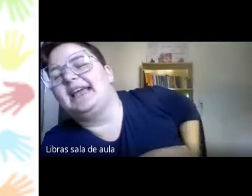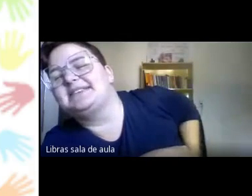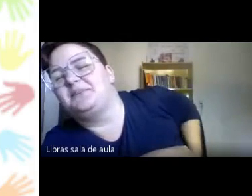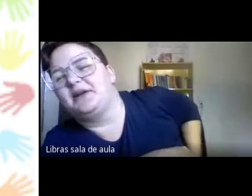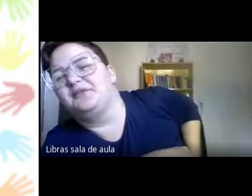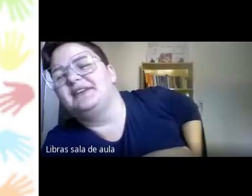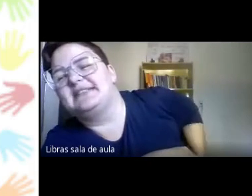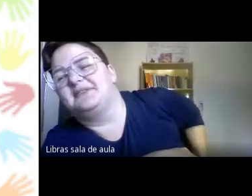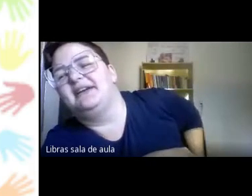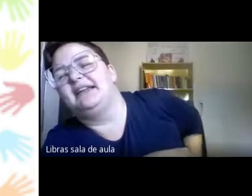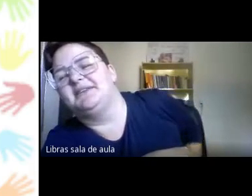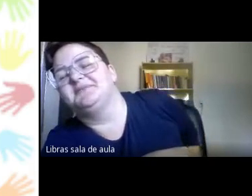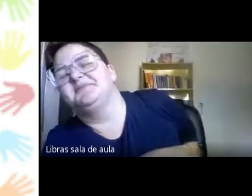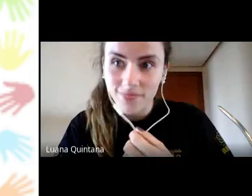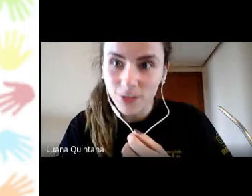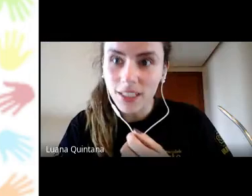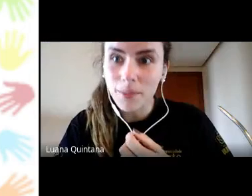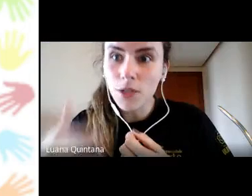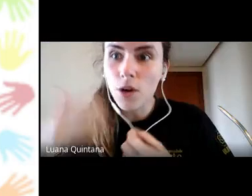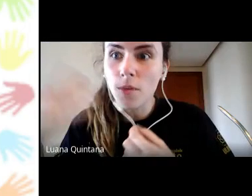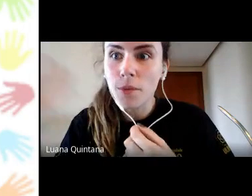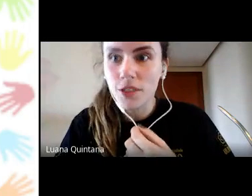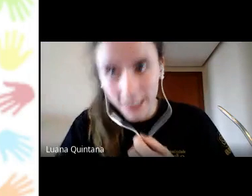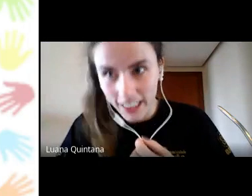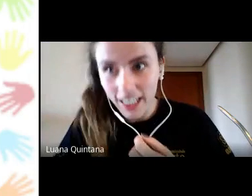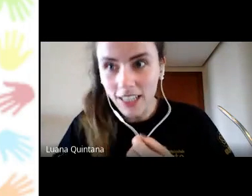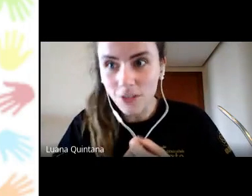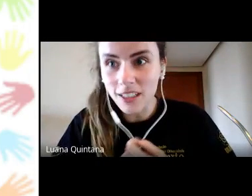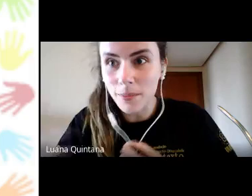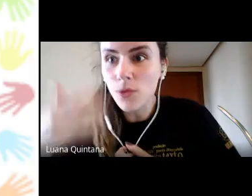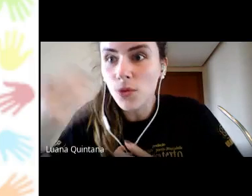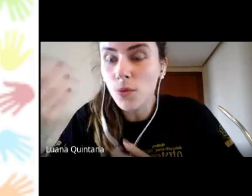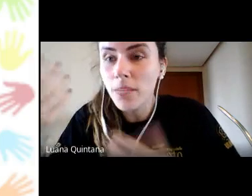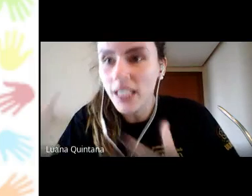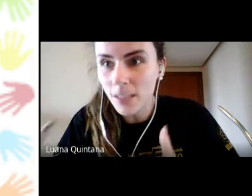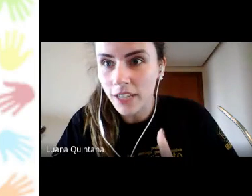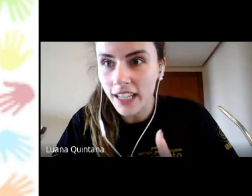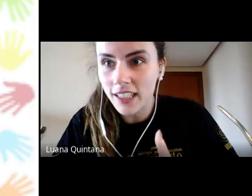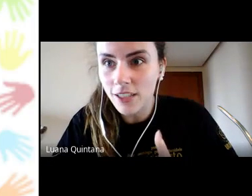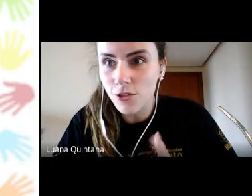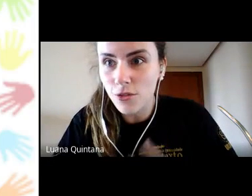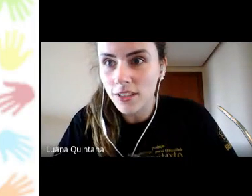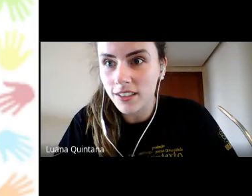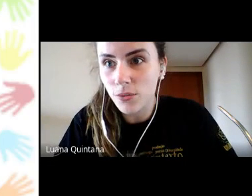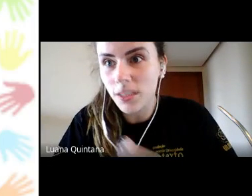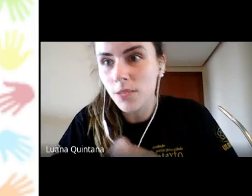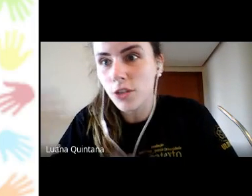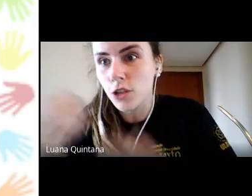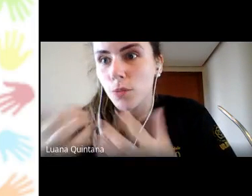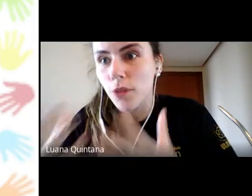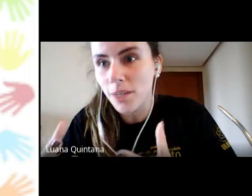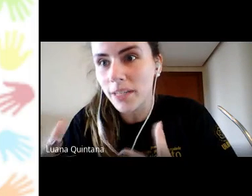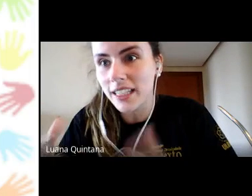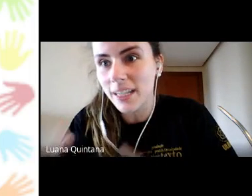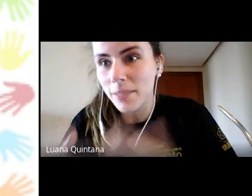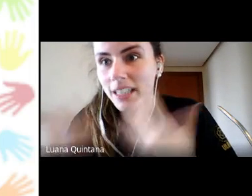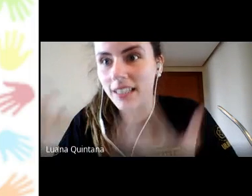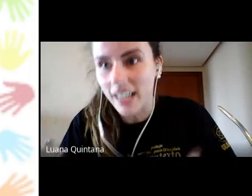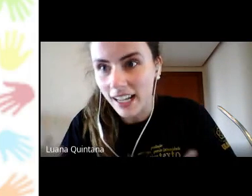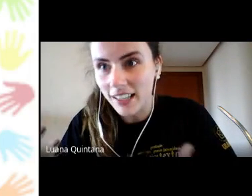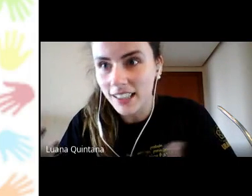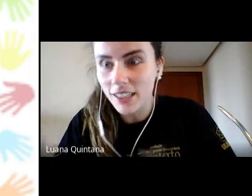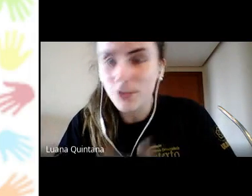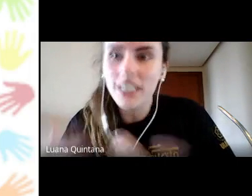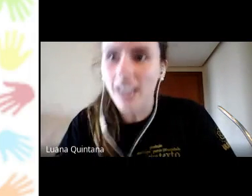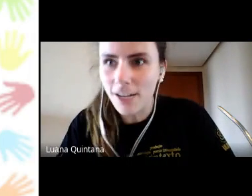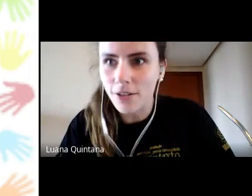porque ninguém sabia conversar com ela. Não sabiam como proceder, não sabiam o mínimo, né, que nem eu digo assim, o mínimo que tu pode aprender para